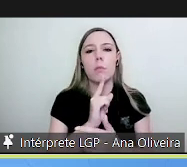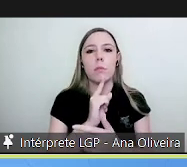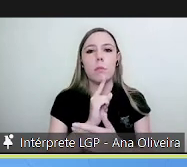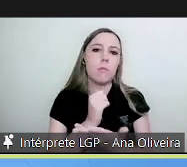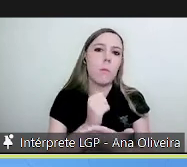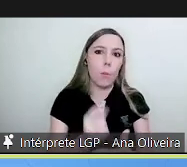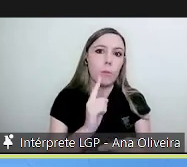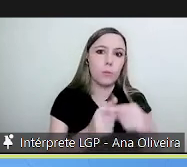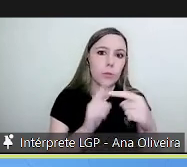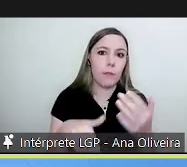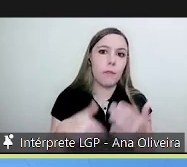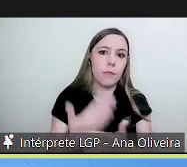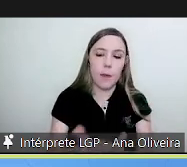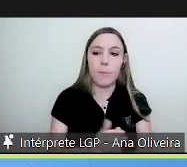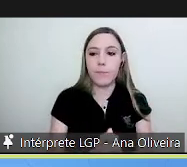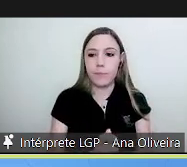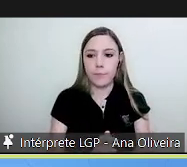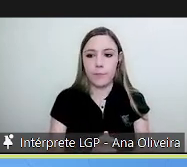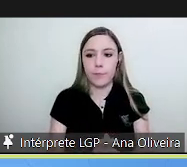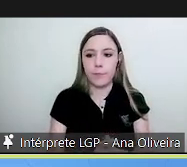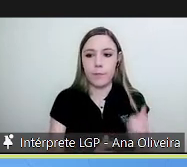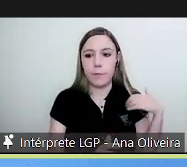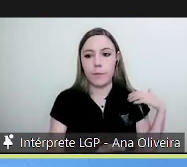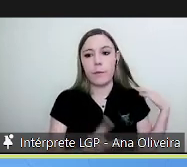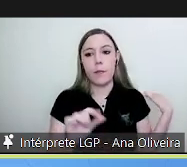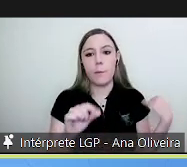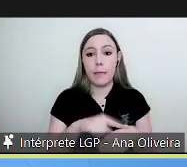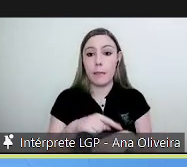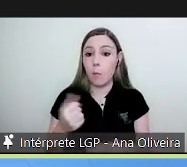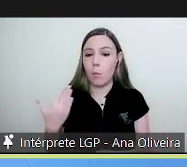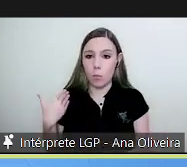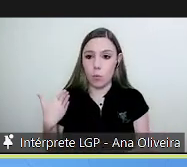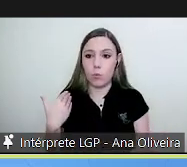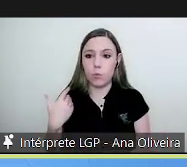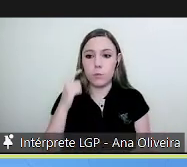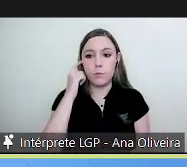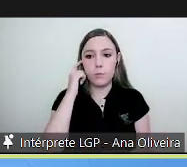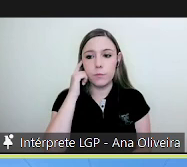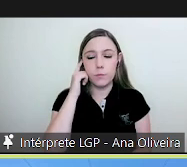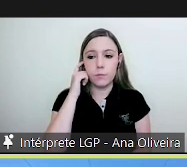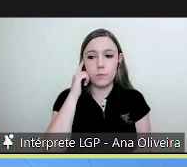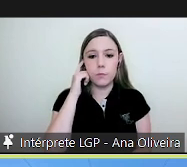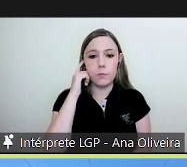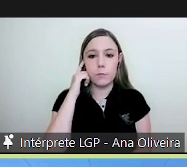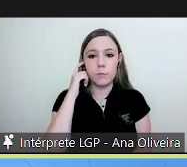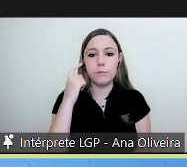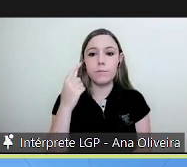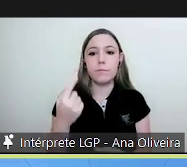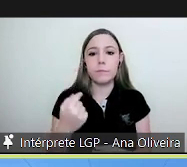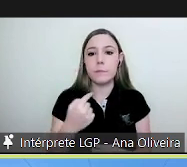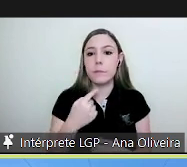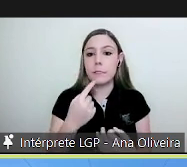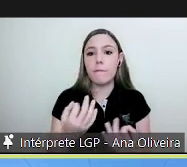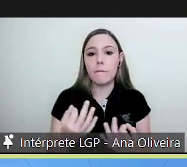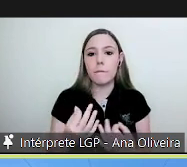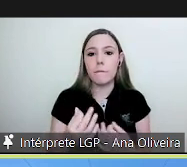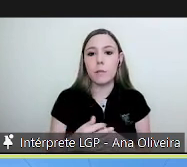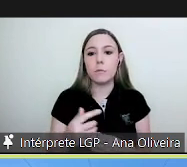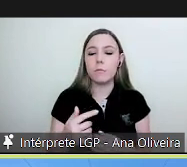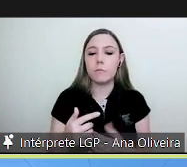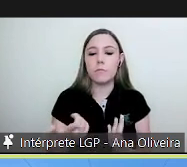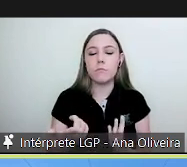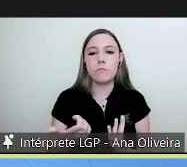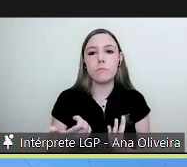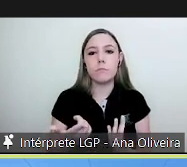positivo. Nós também recentemente fomos reconhecidos como uma empresa